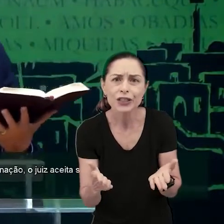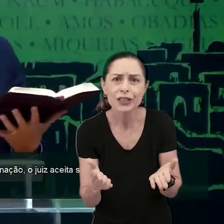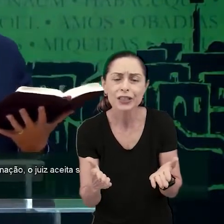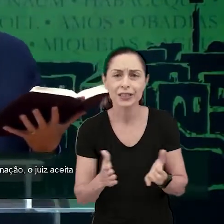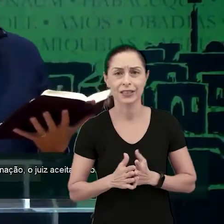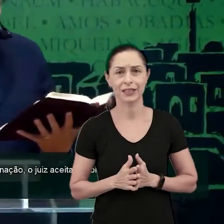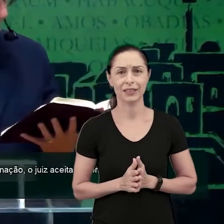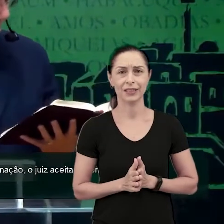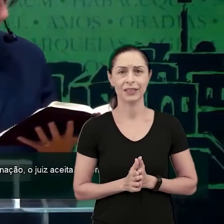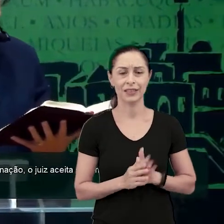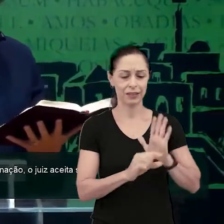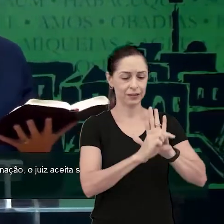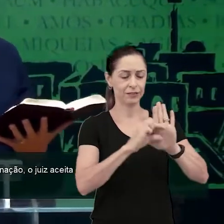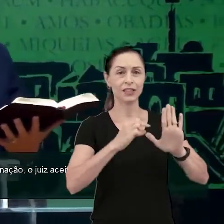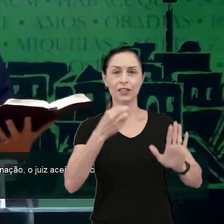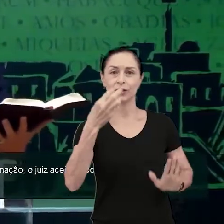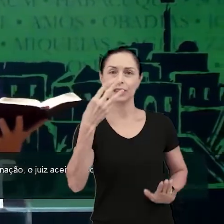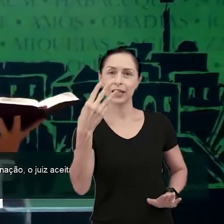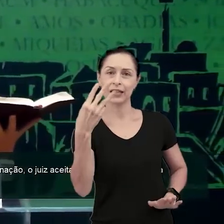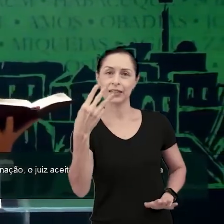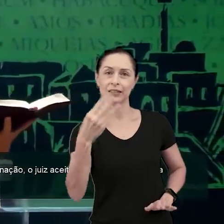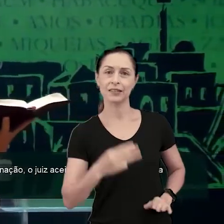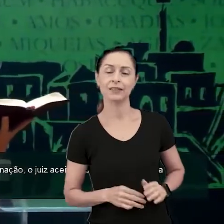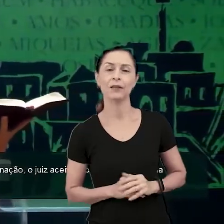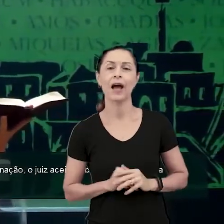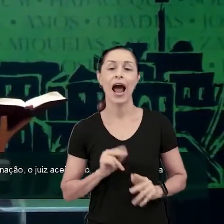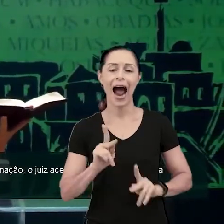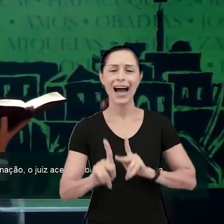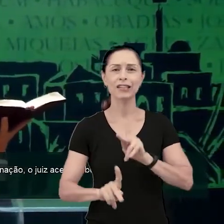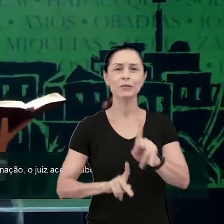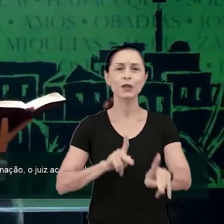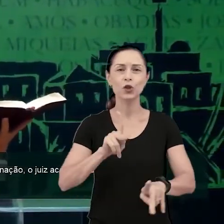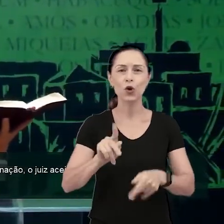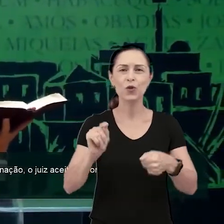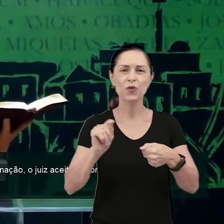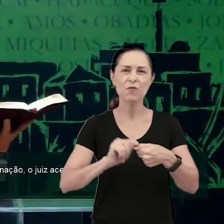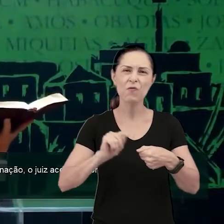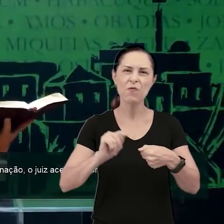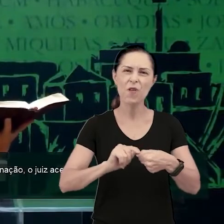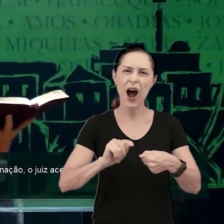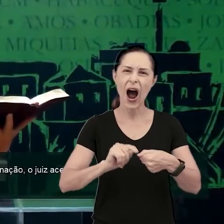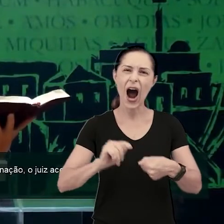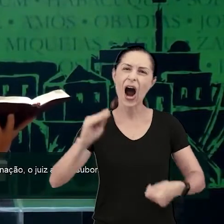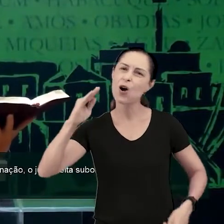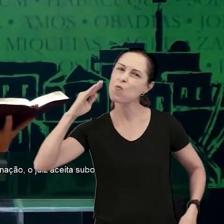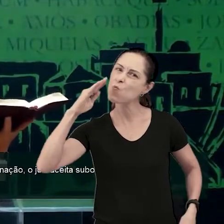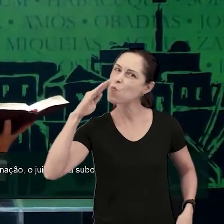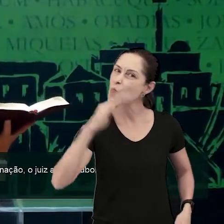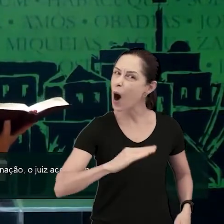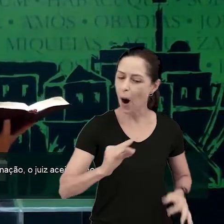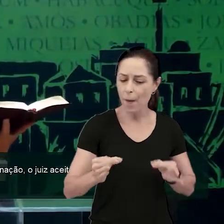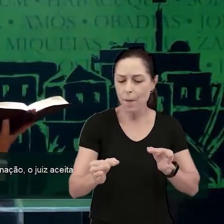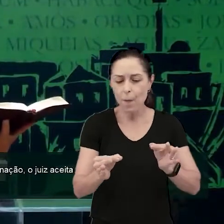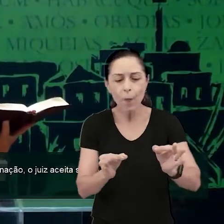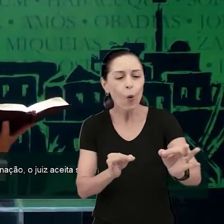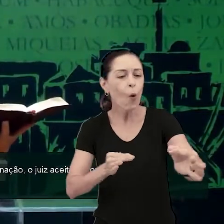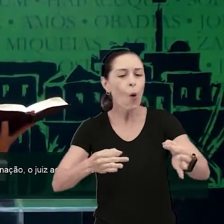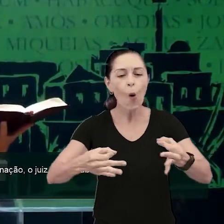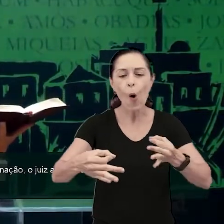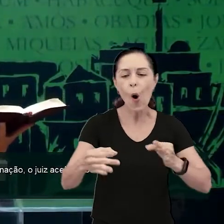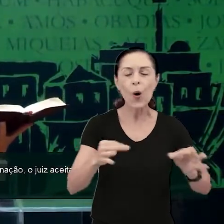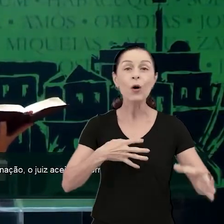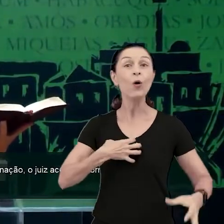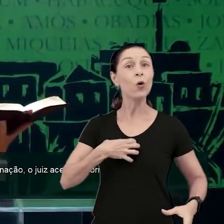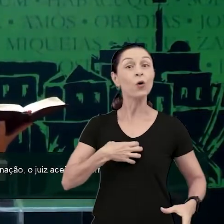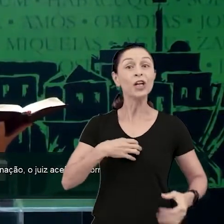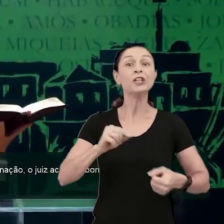3? Vamos juntos? As suas mãos estão sobre o mal e o fazem diligentemente.